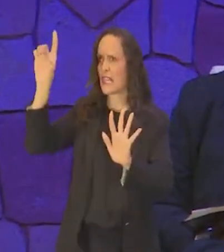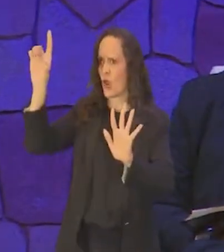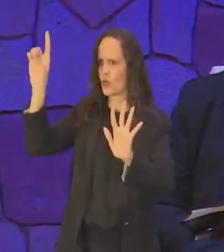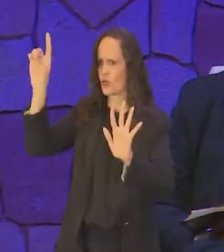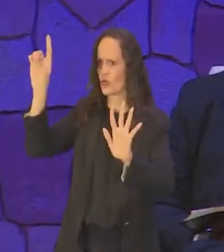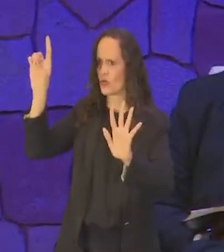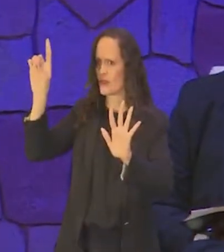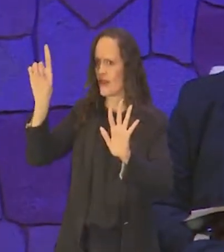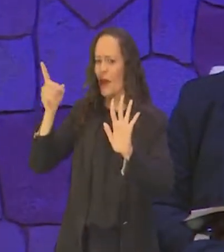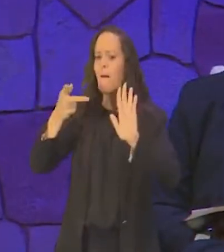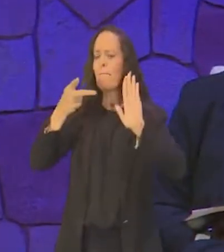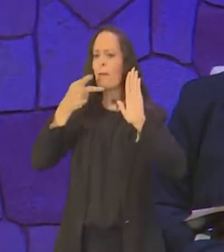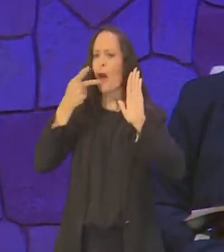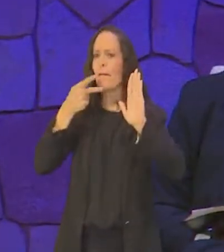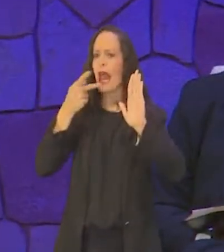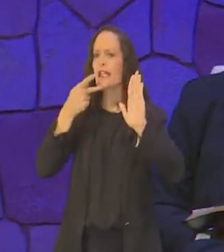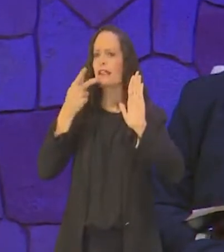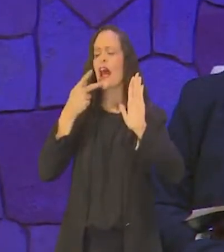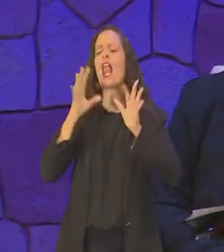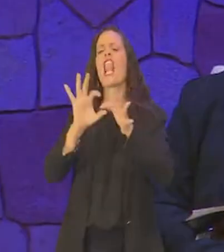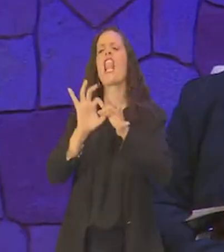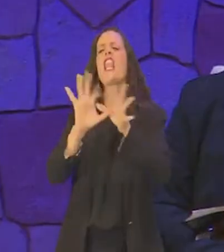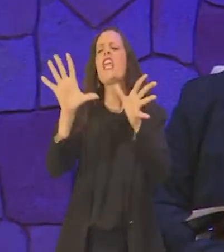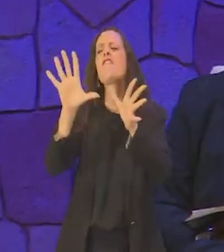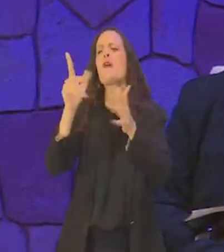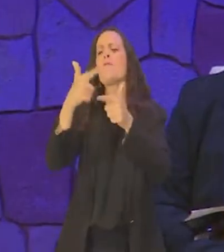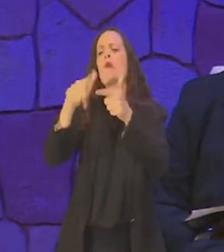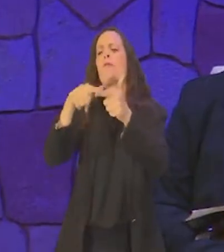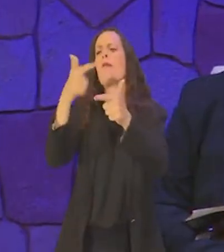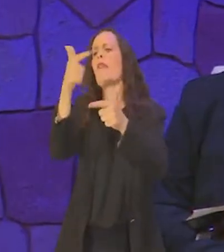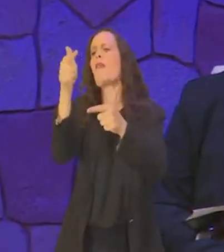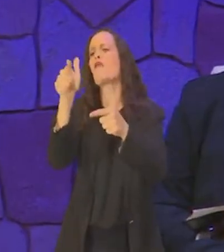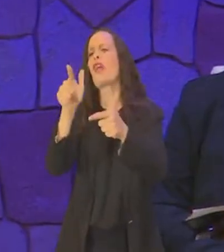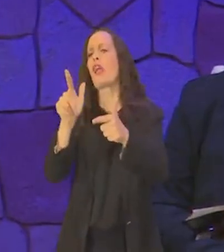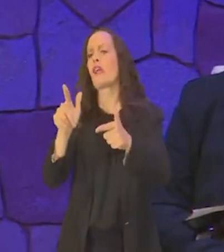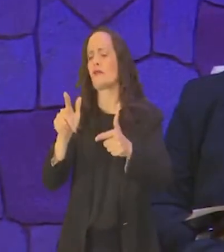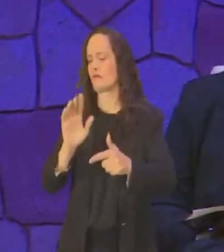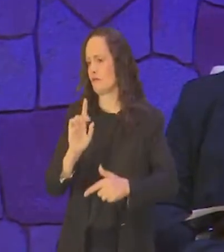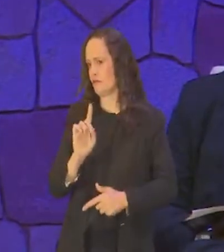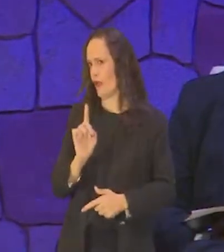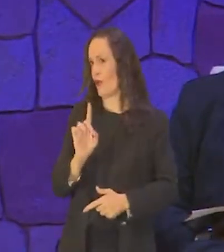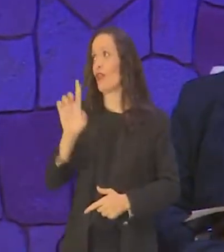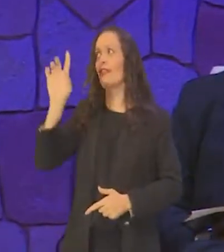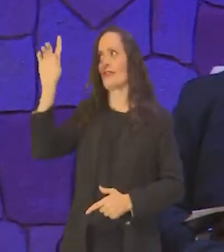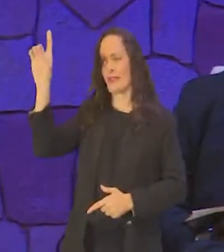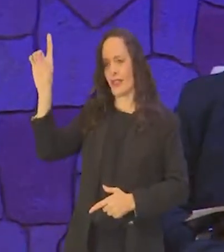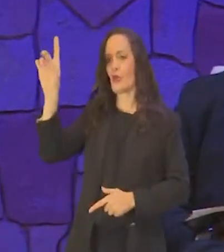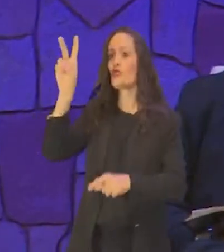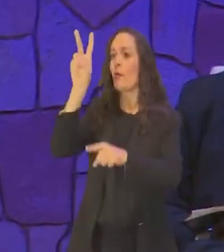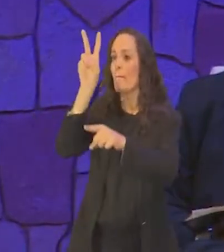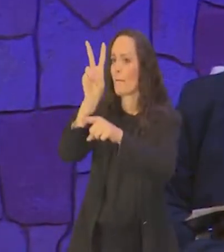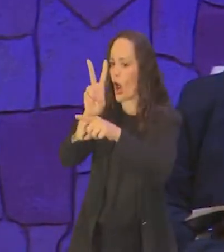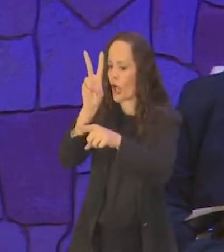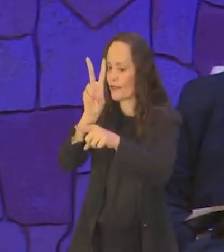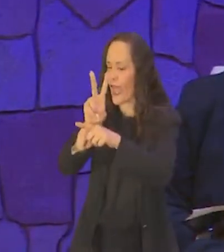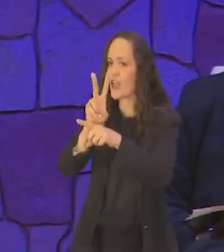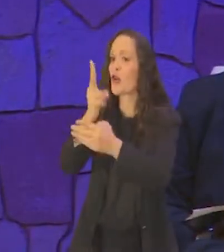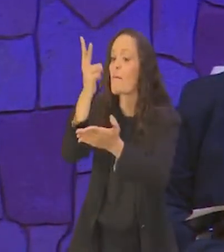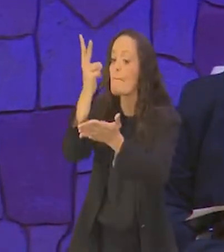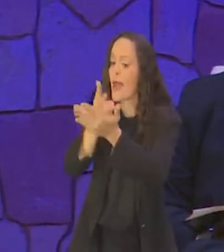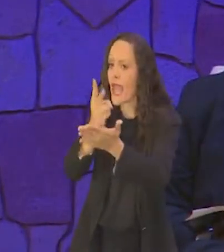promete nos livrar dos problemas, Ele promete nos proteger enquanto nós